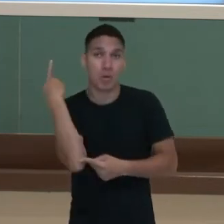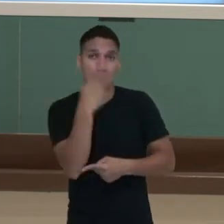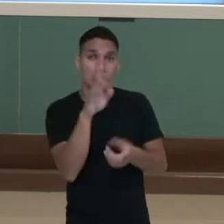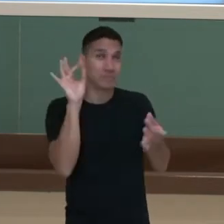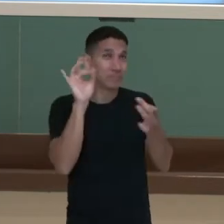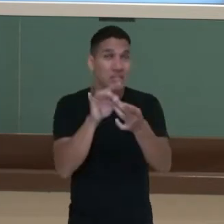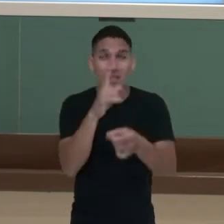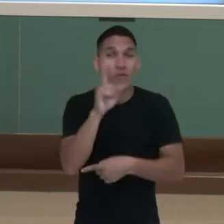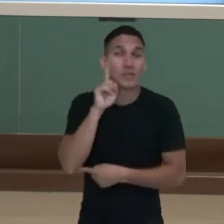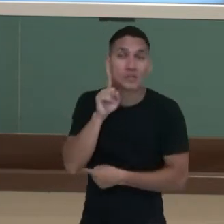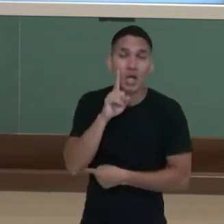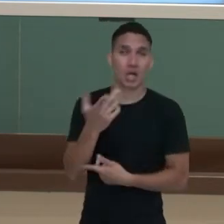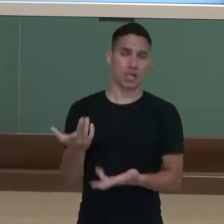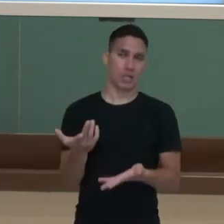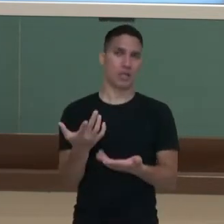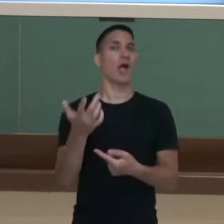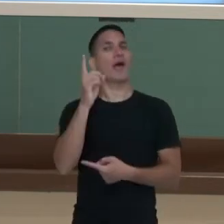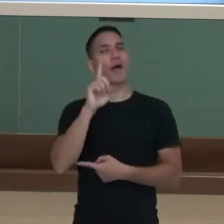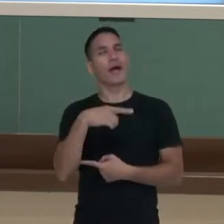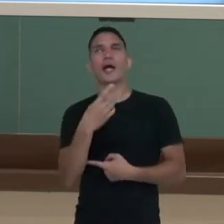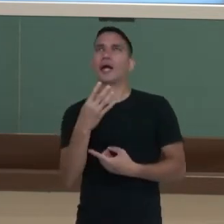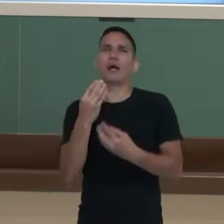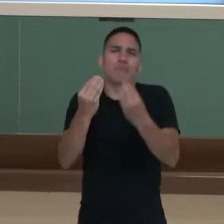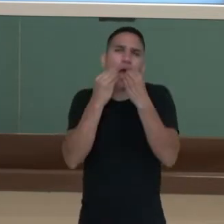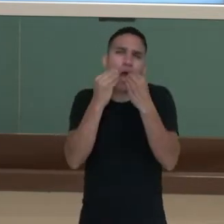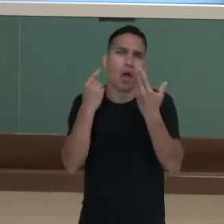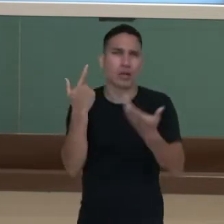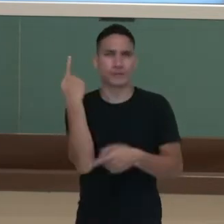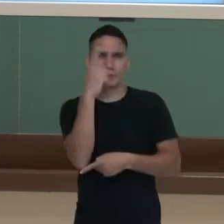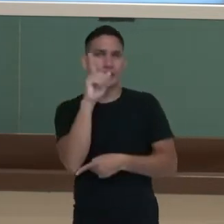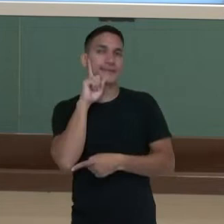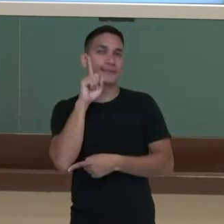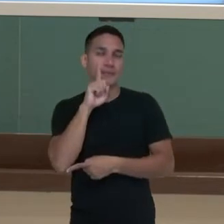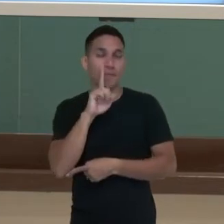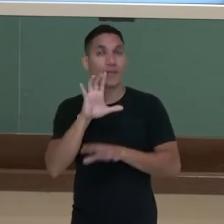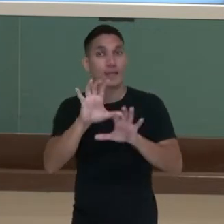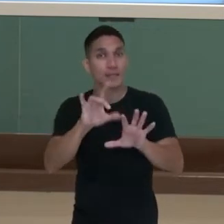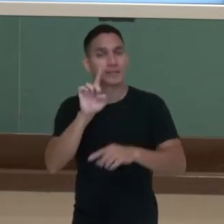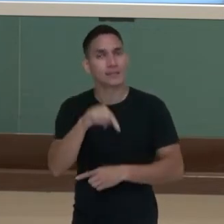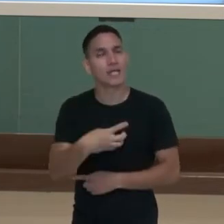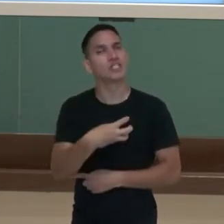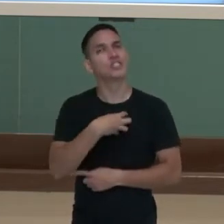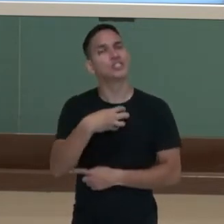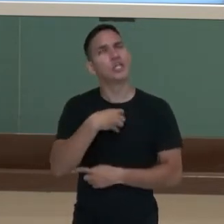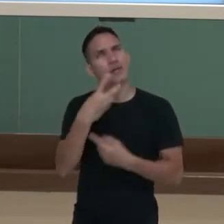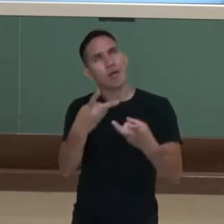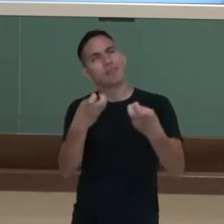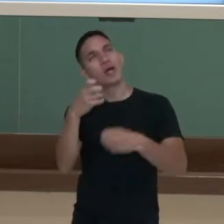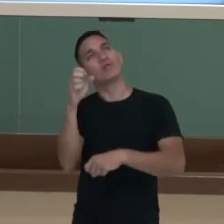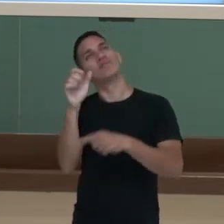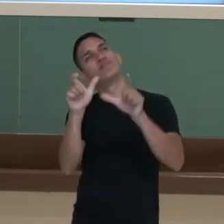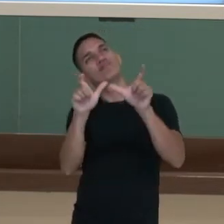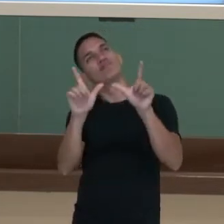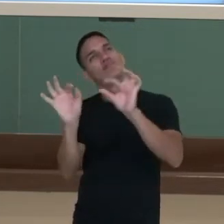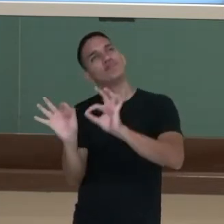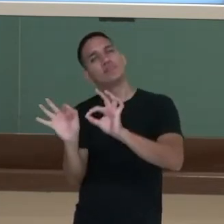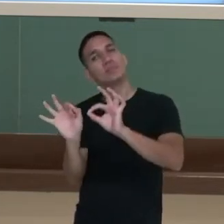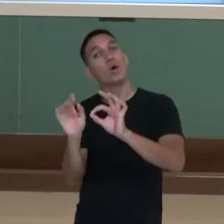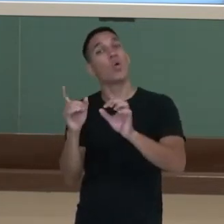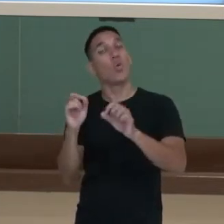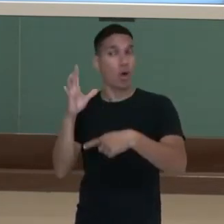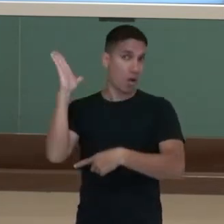Estados Unidos, né? Um lanche dos Estados Unidos. Então, ao você ver essa propaganda, automaticamente o